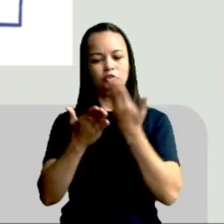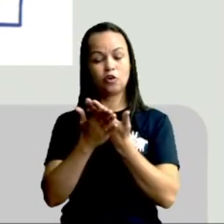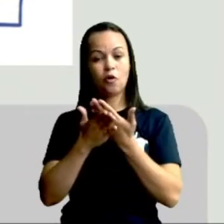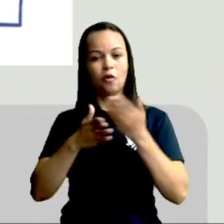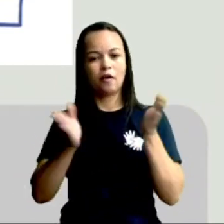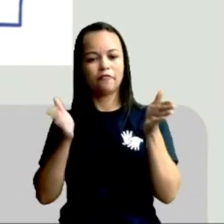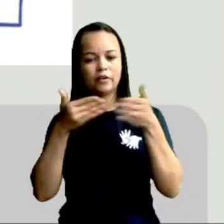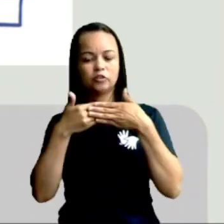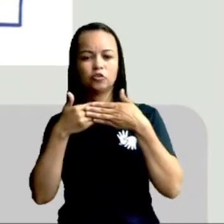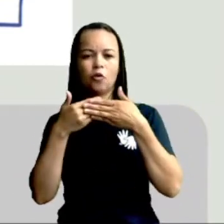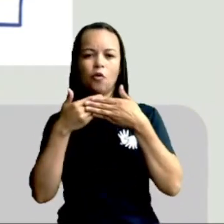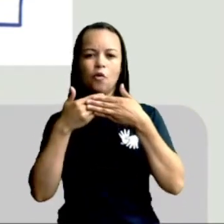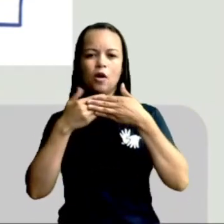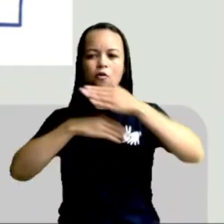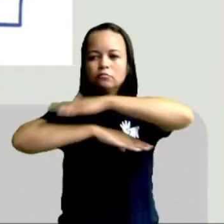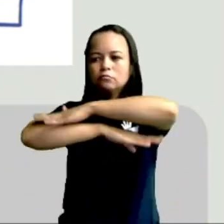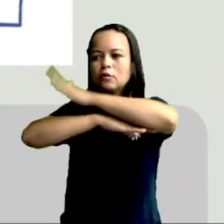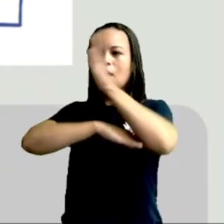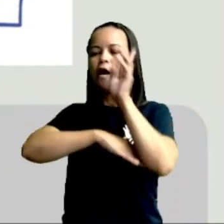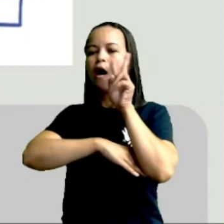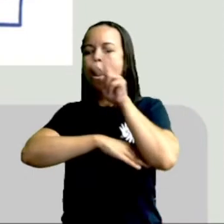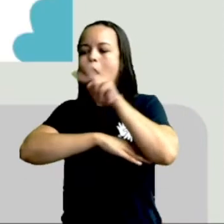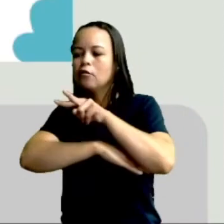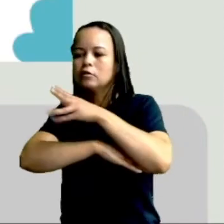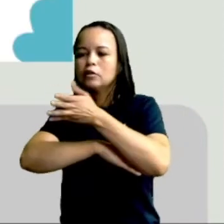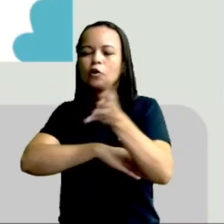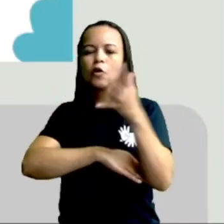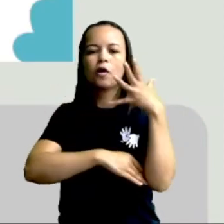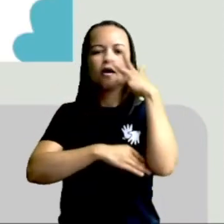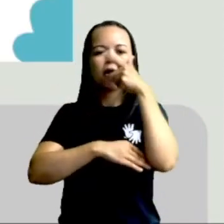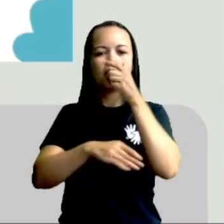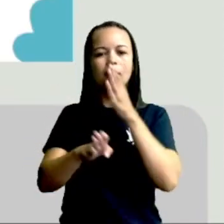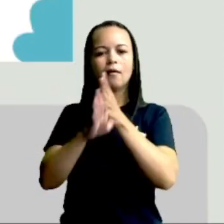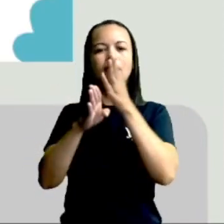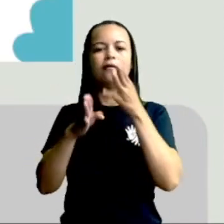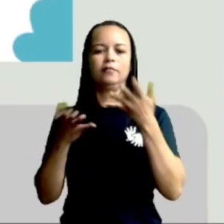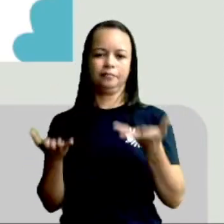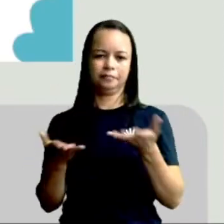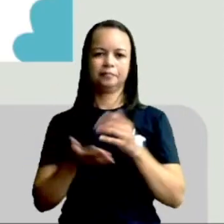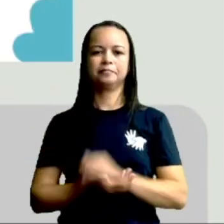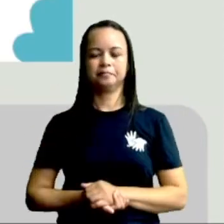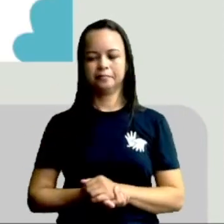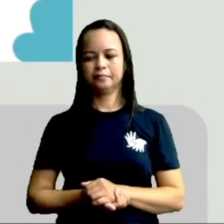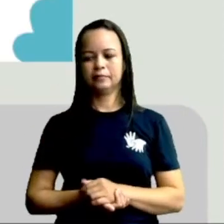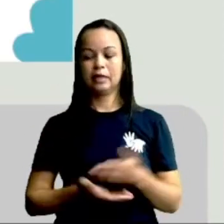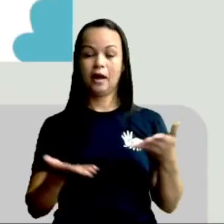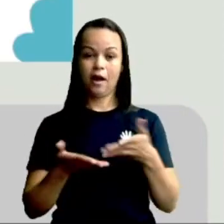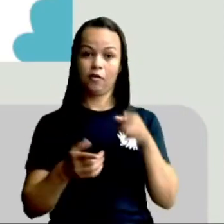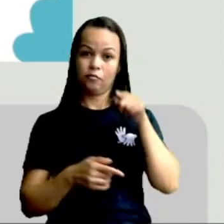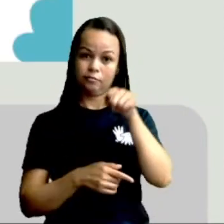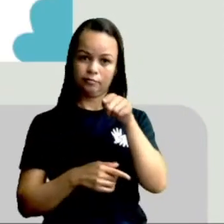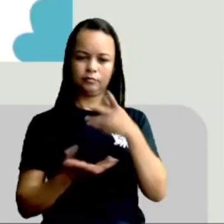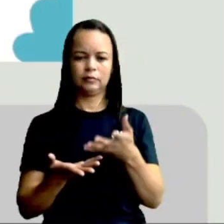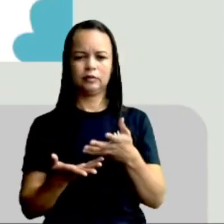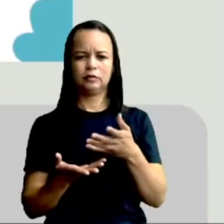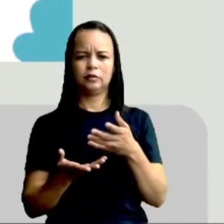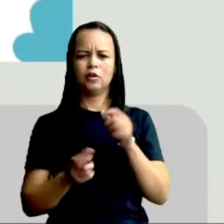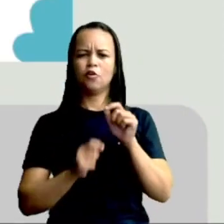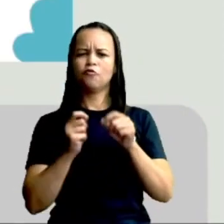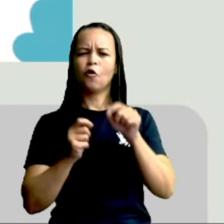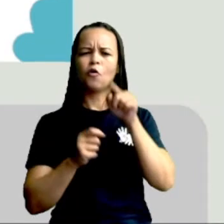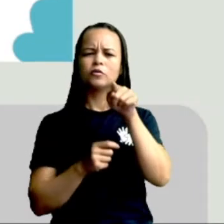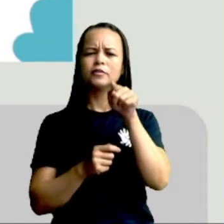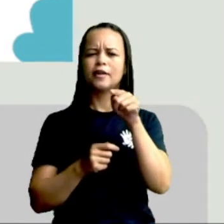olhei pela janela e descobri muita coisa bela. Agora é tu, tá? O que sentisse quando